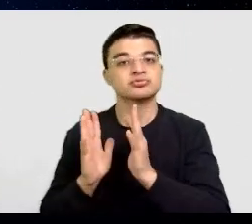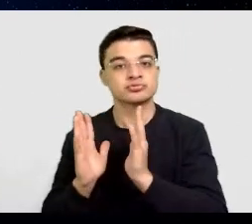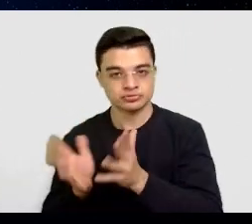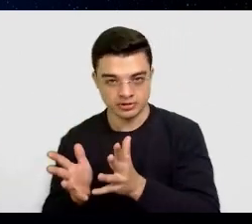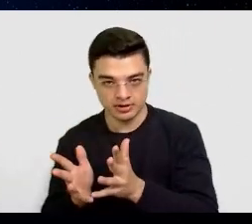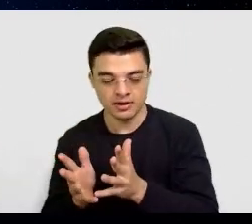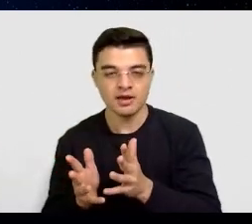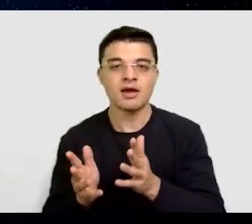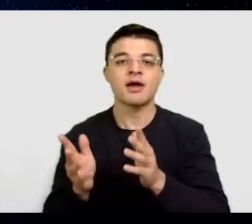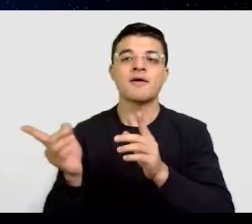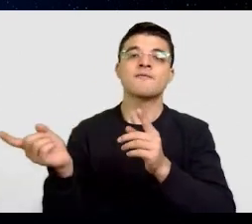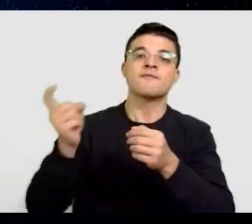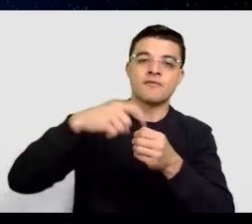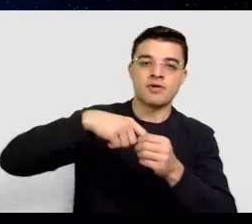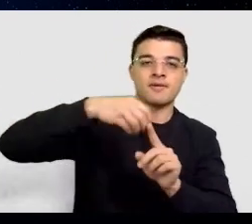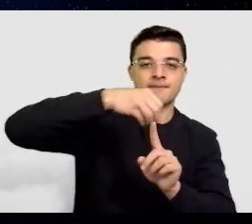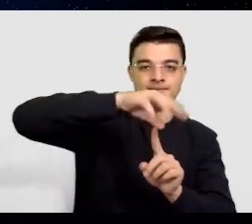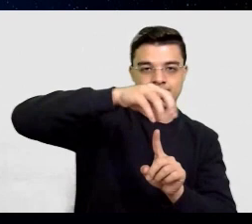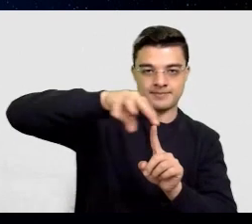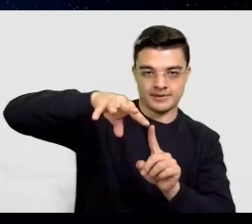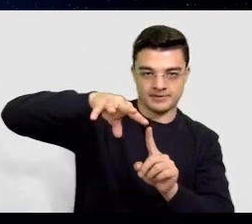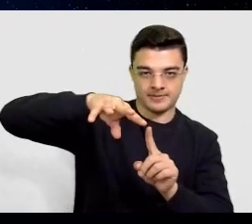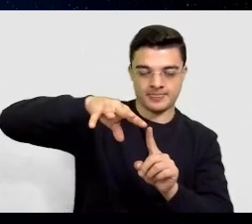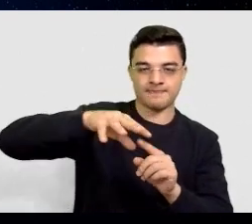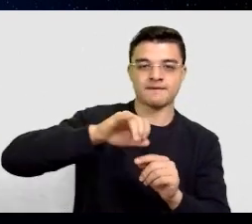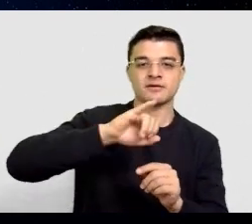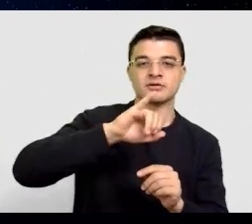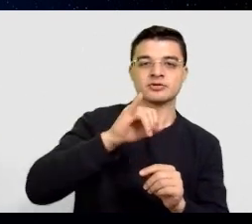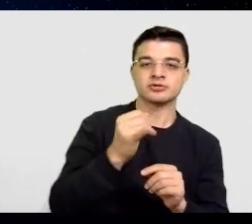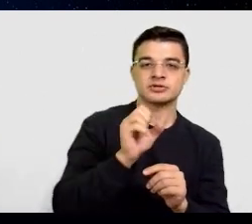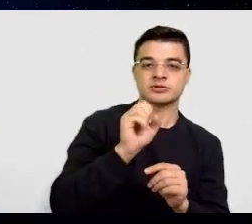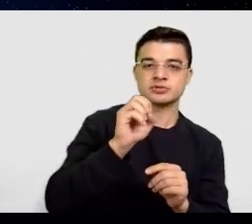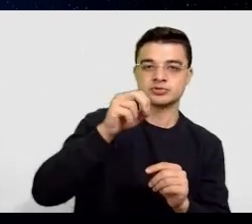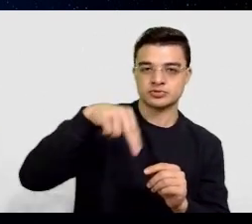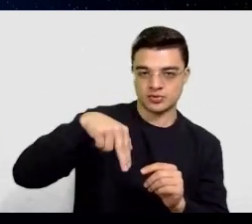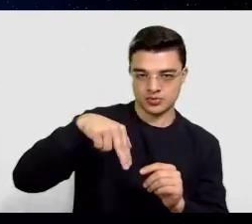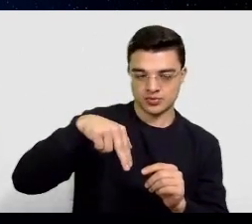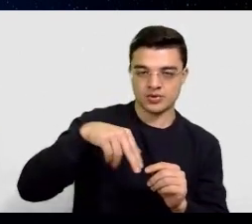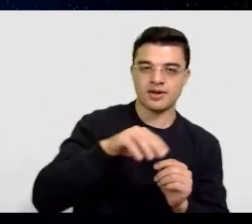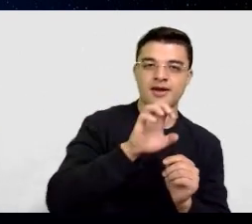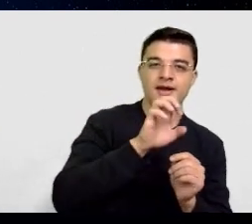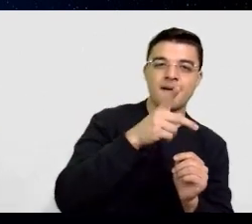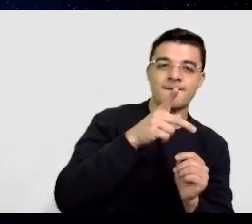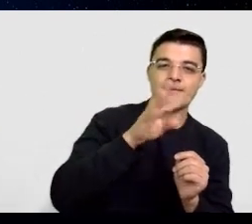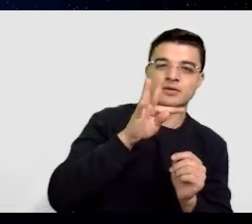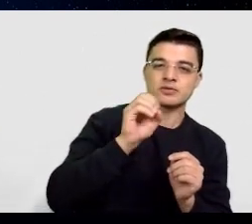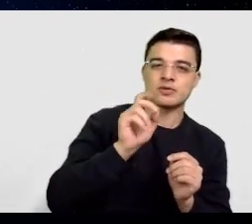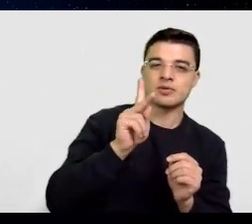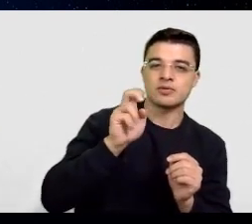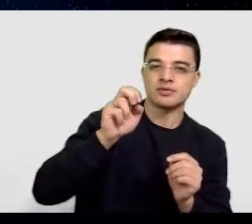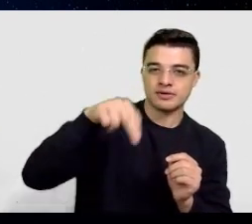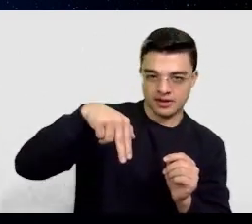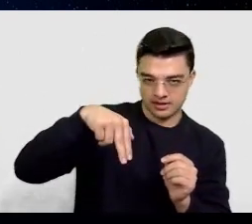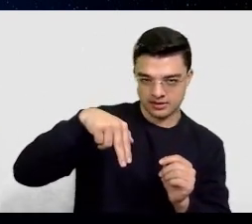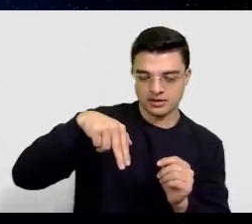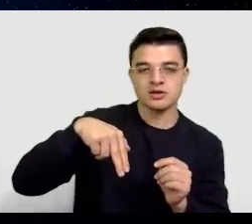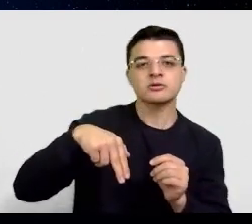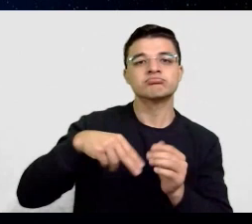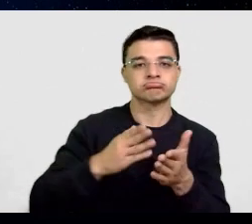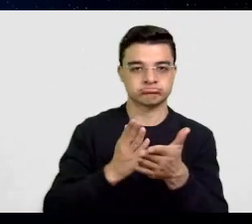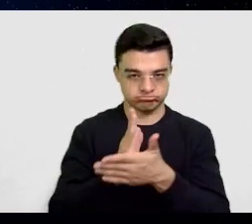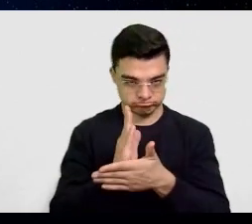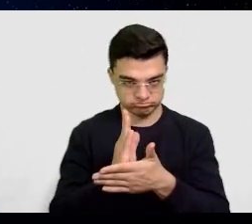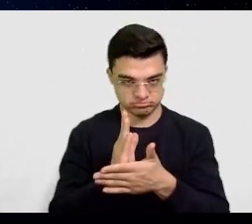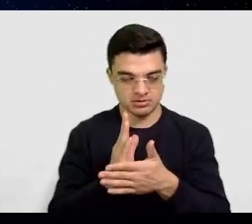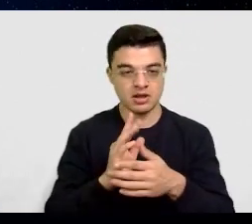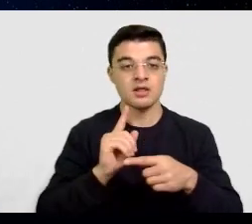API, ele vai receber um JSON Web Token assinado, e ele tem que fazer uma segunda requisição para puxar a